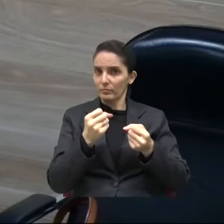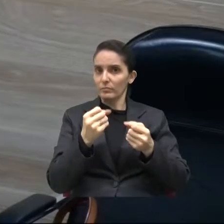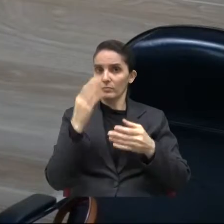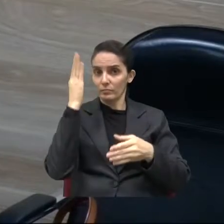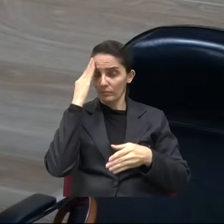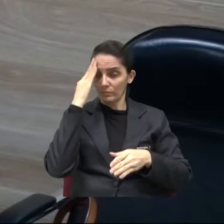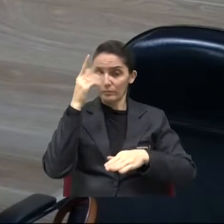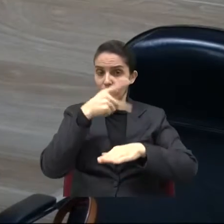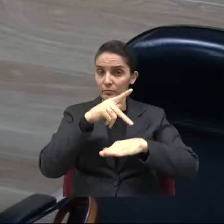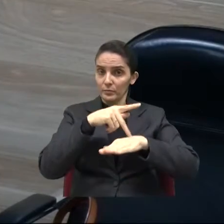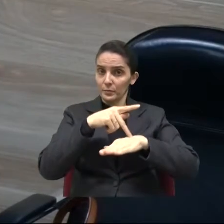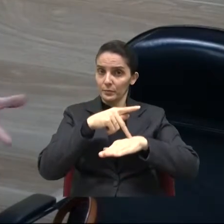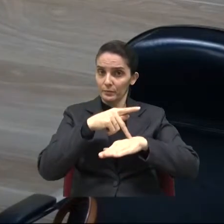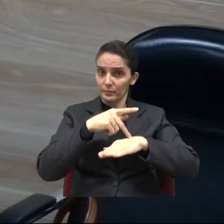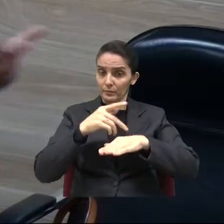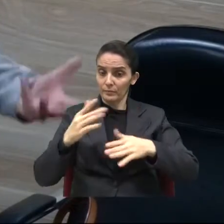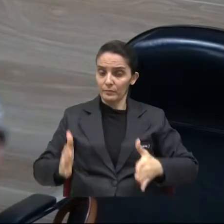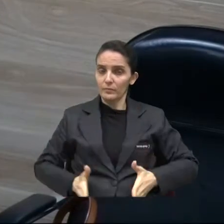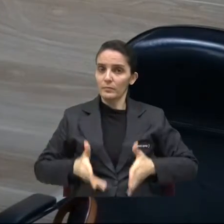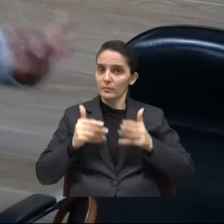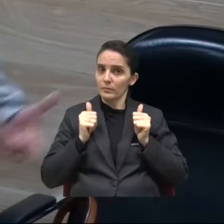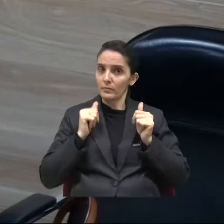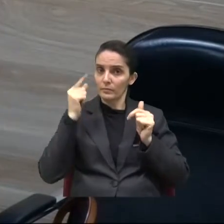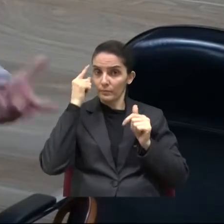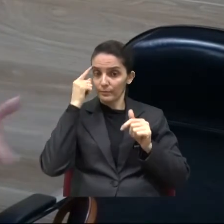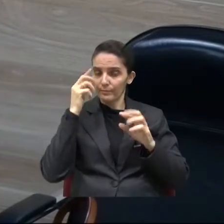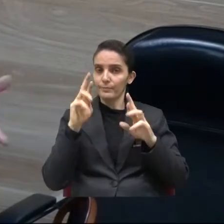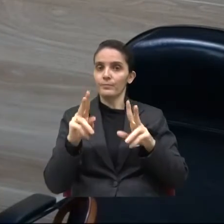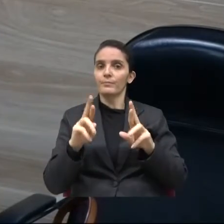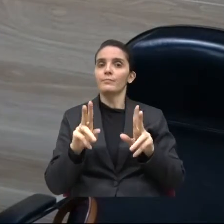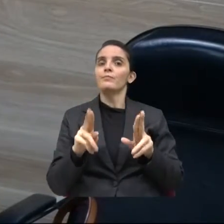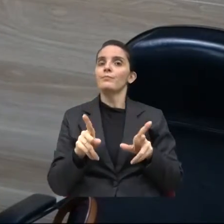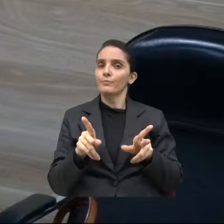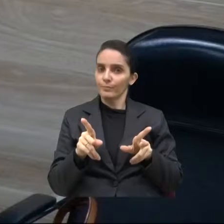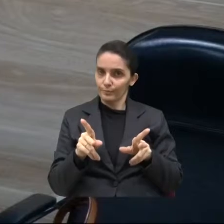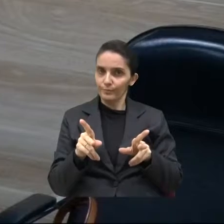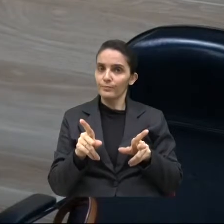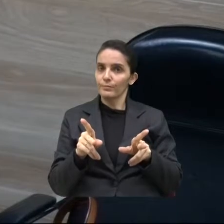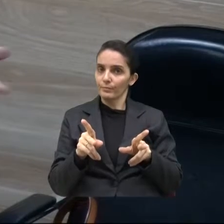pensam de forma diferente. A gente ainda tem essa mania de querer carro, né?